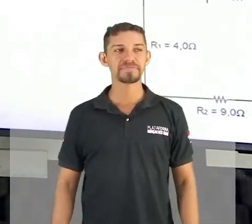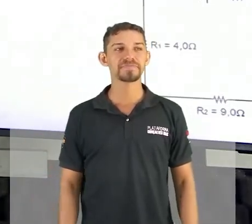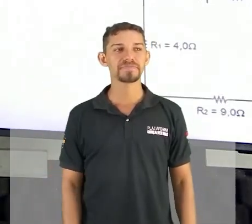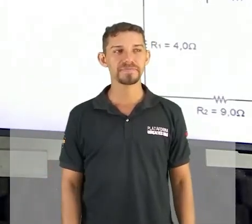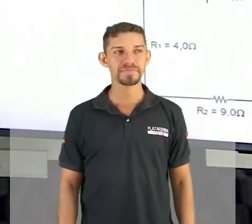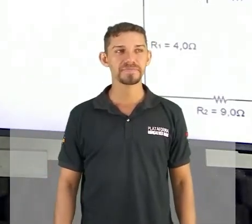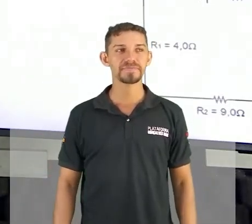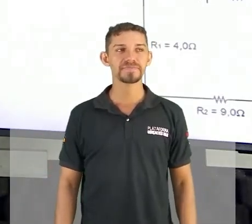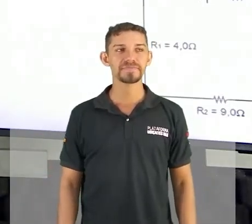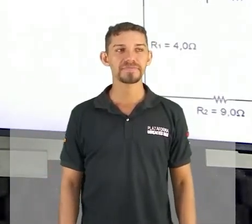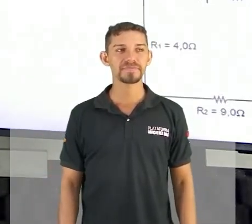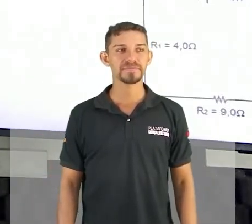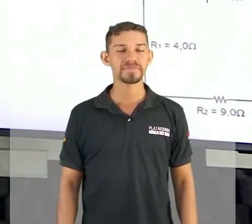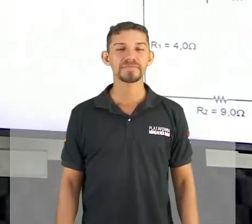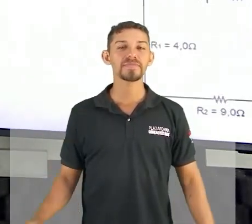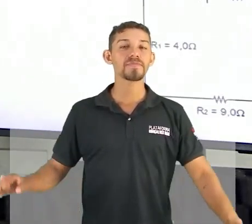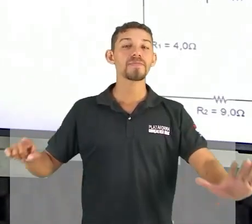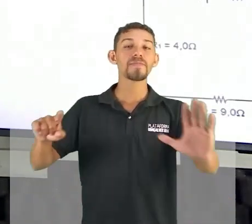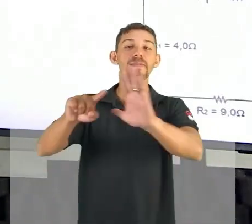a